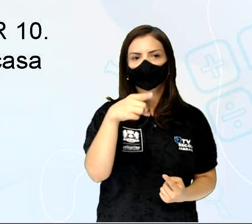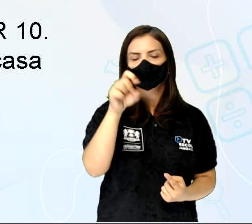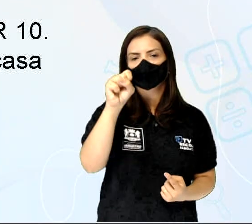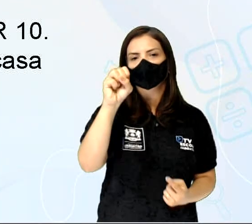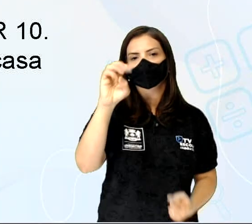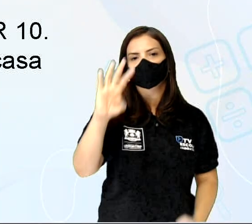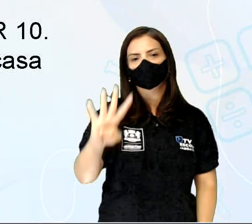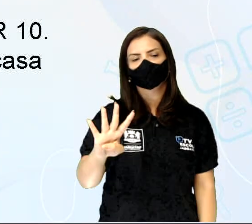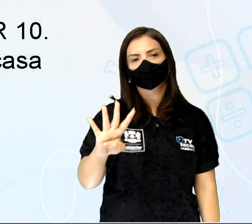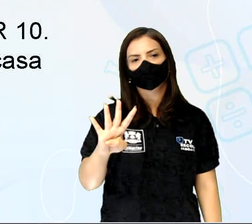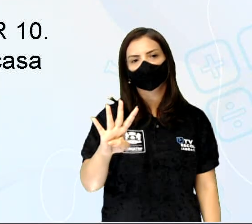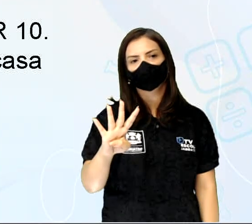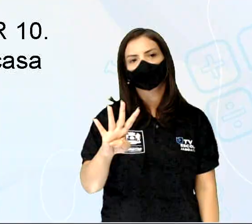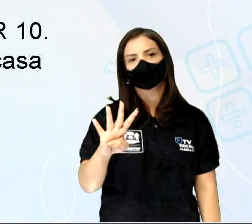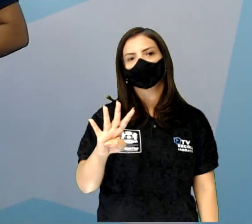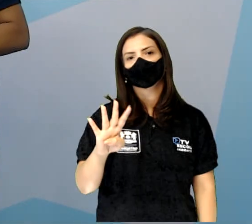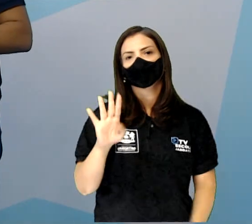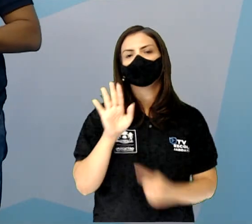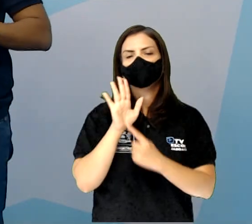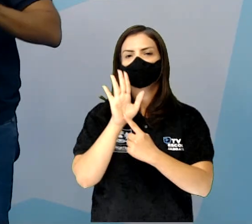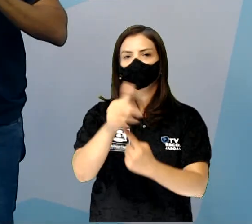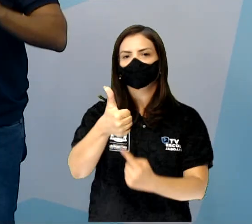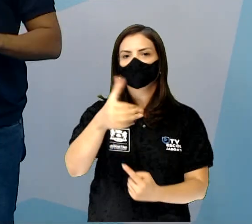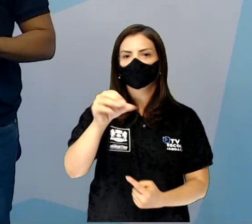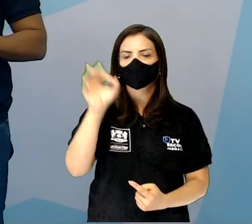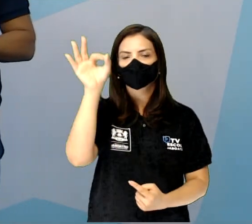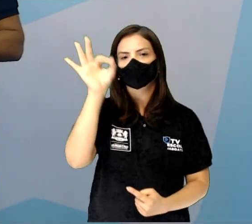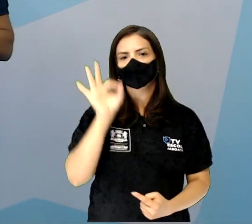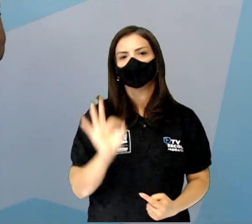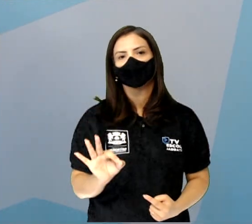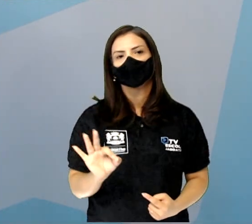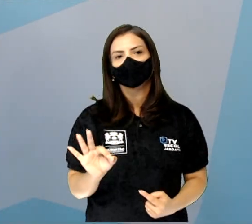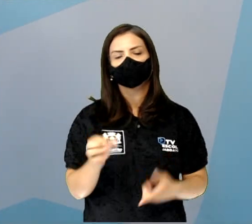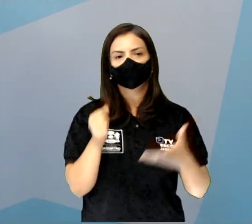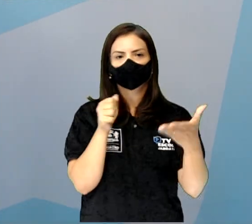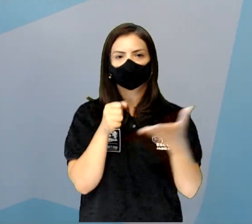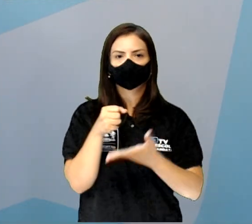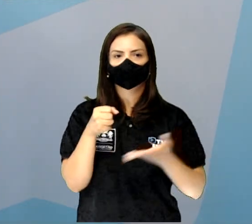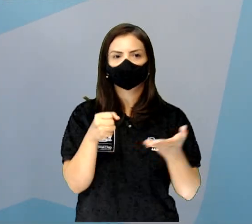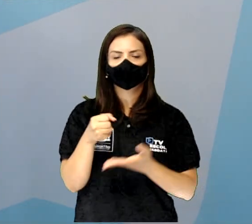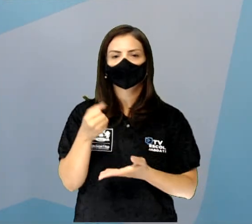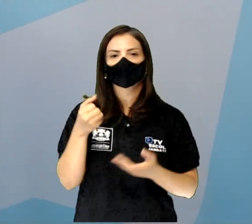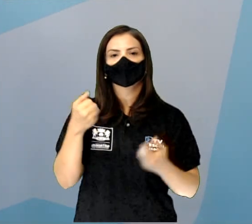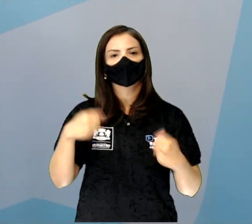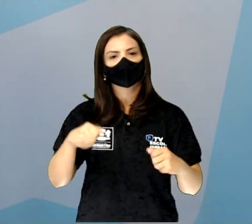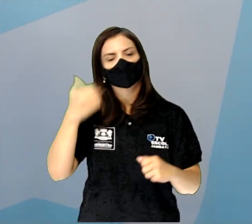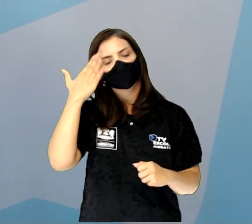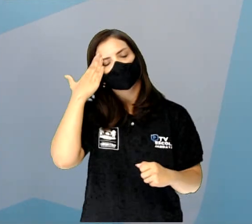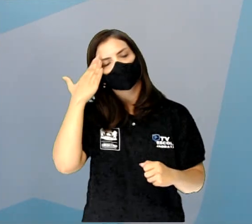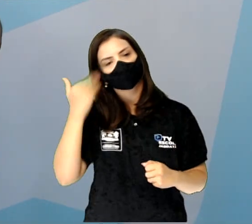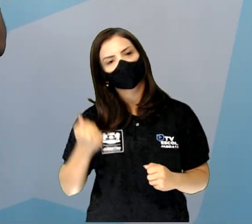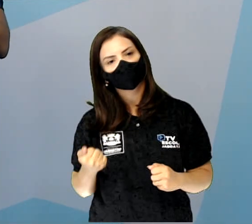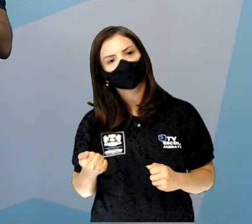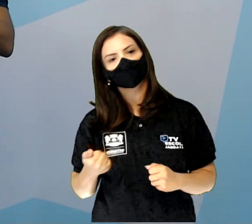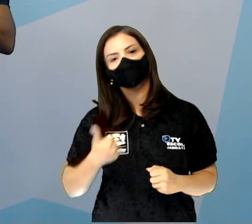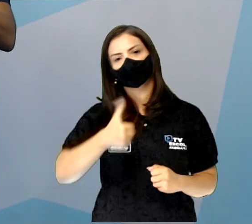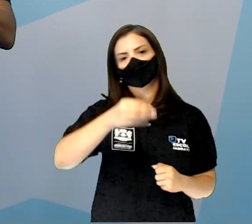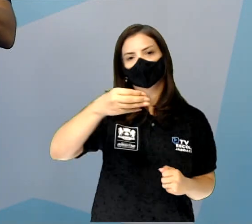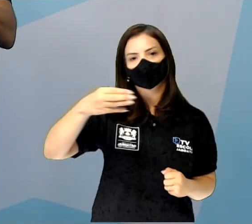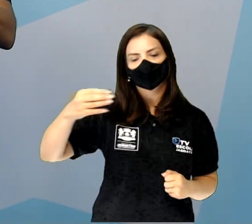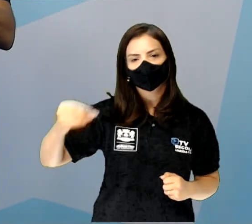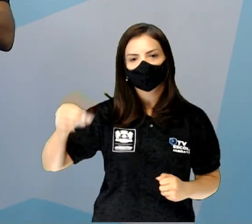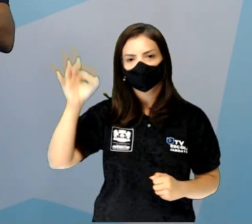3,84. Isso é 10%. Então, gente, essas são as básicas que vocês precisam saber, tá? 100% é